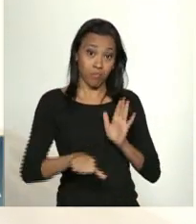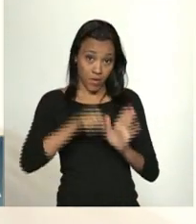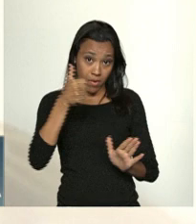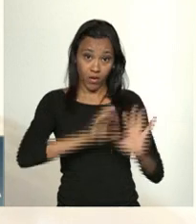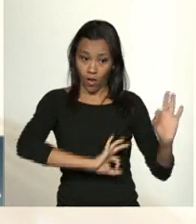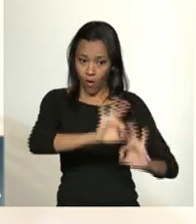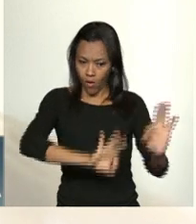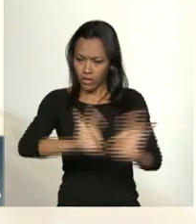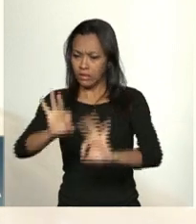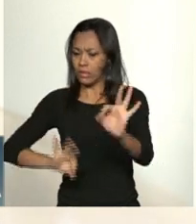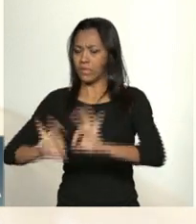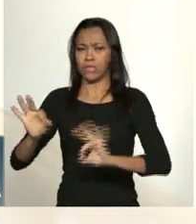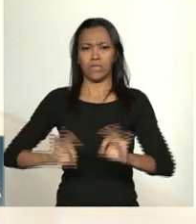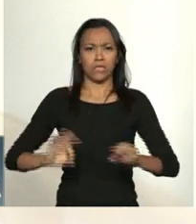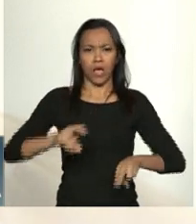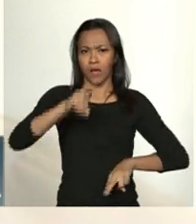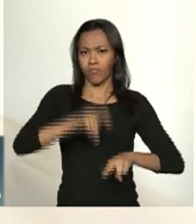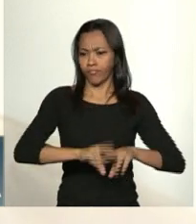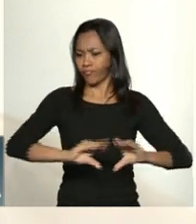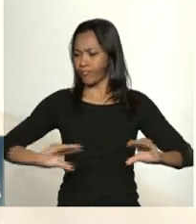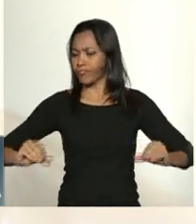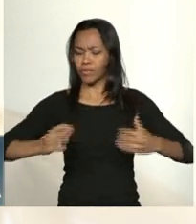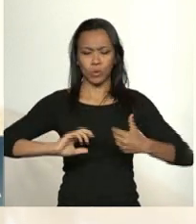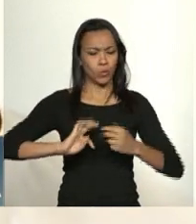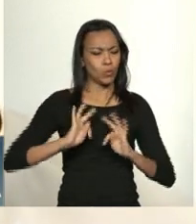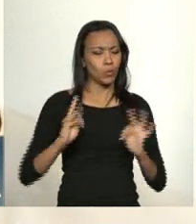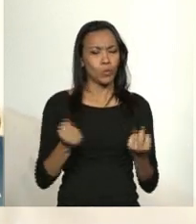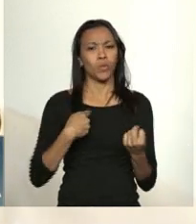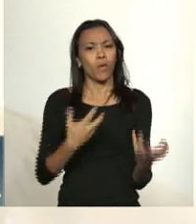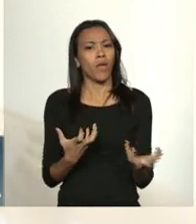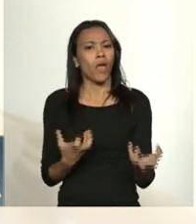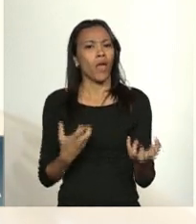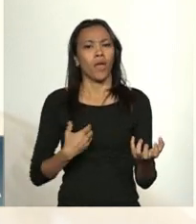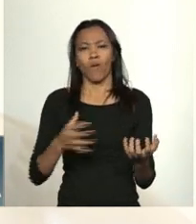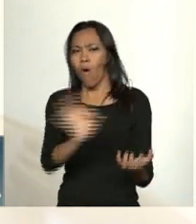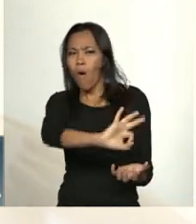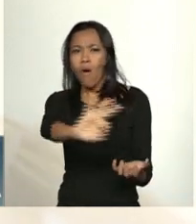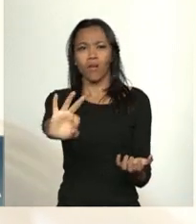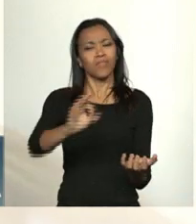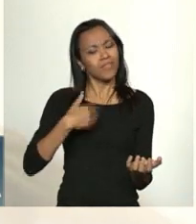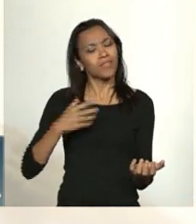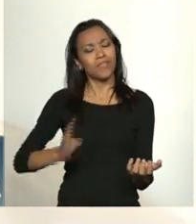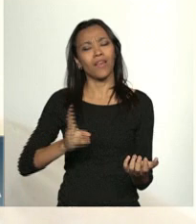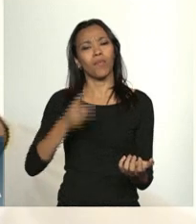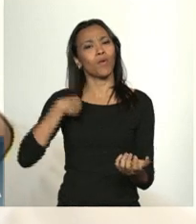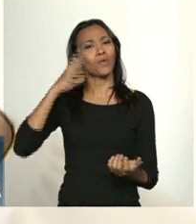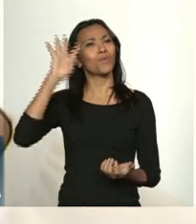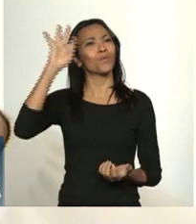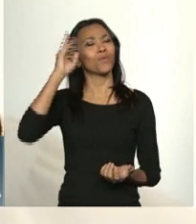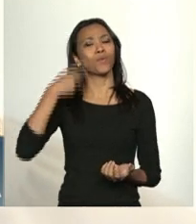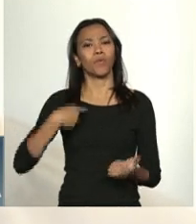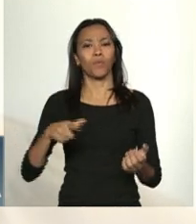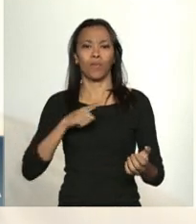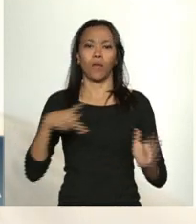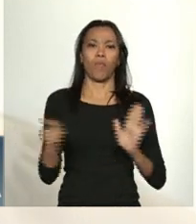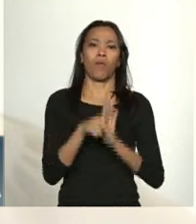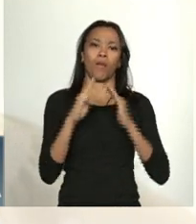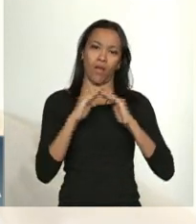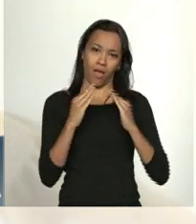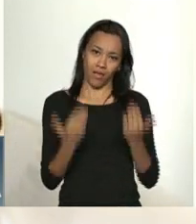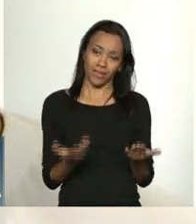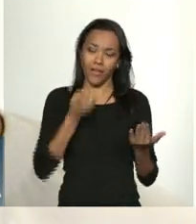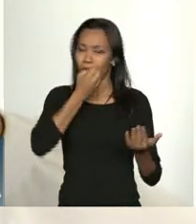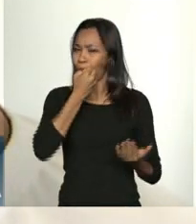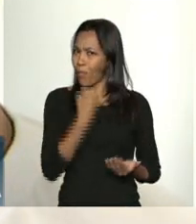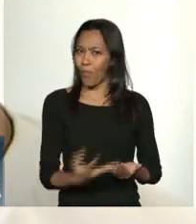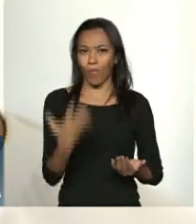mobiliar. Mobiliar ela do jeito que eu quero, tudo bacaninha, do jeito que a gente sempre sonha ter nossa própria casa, né? Já é